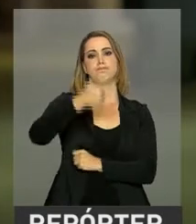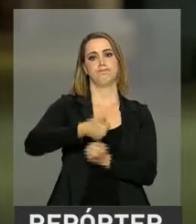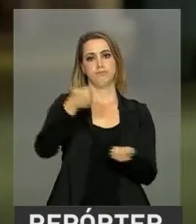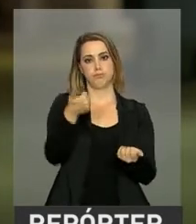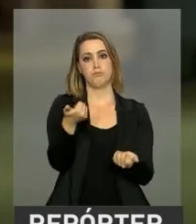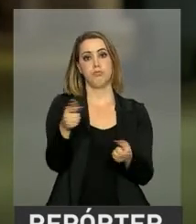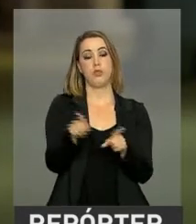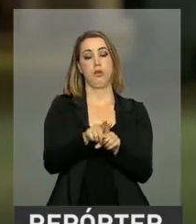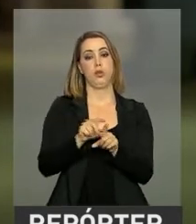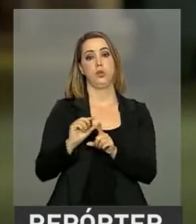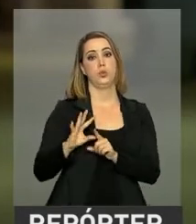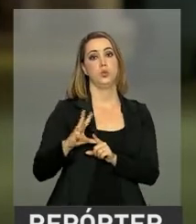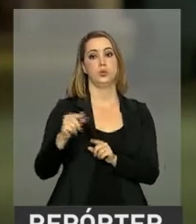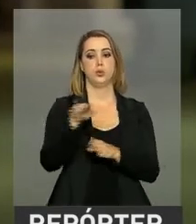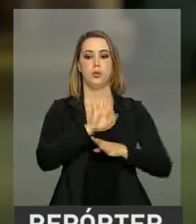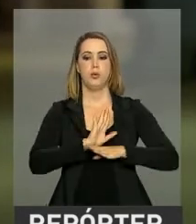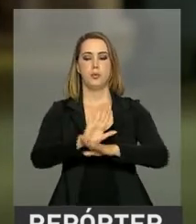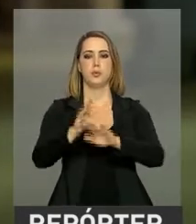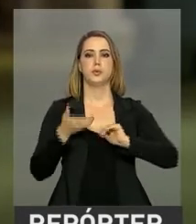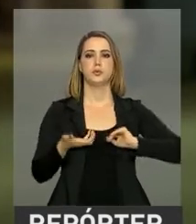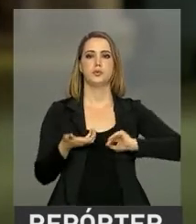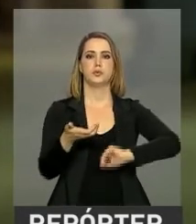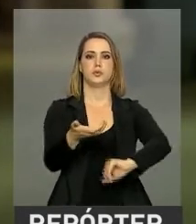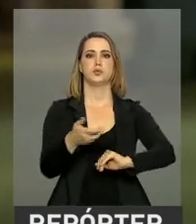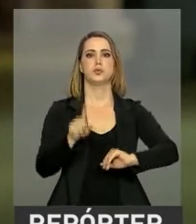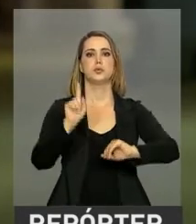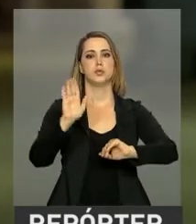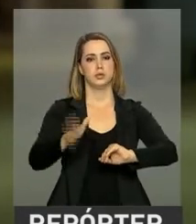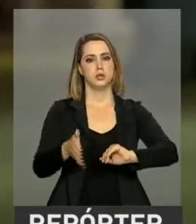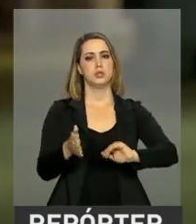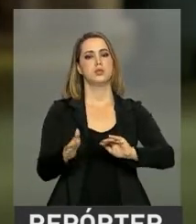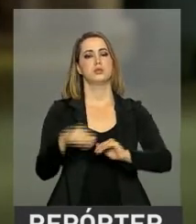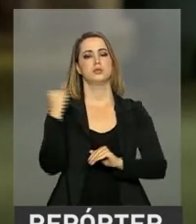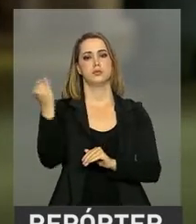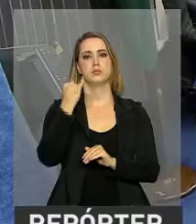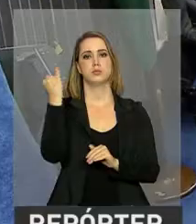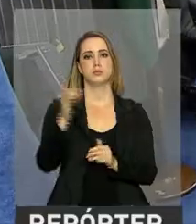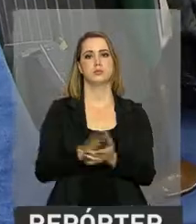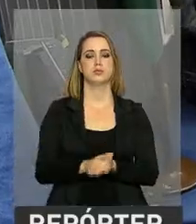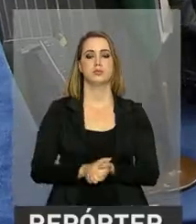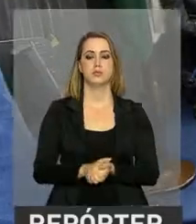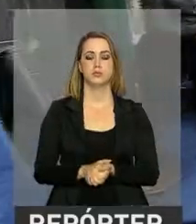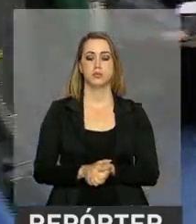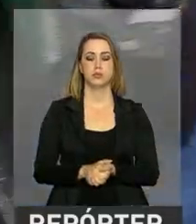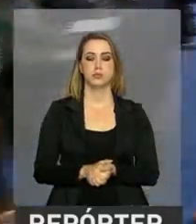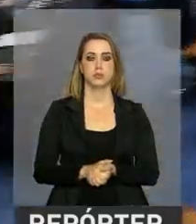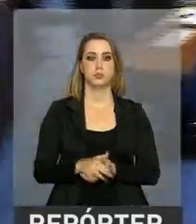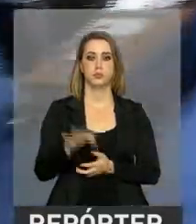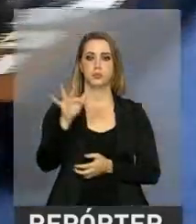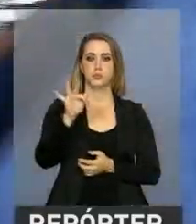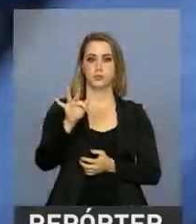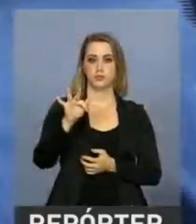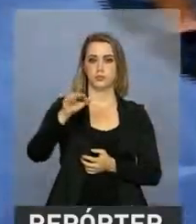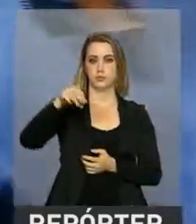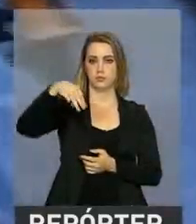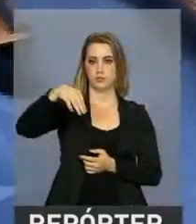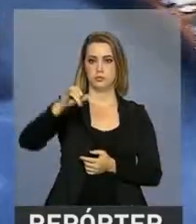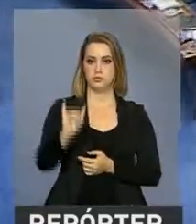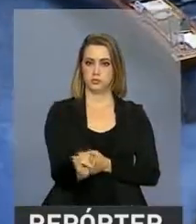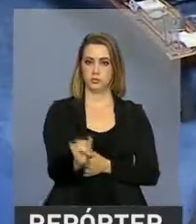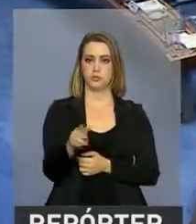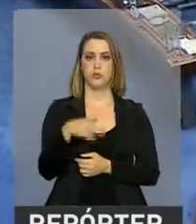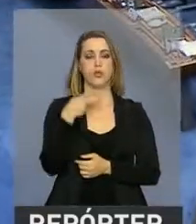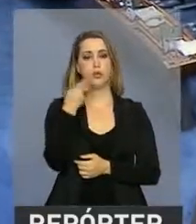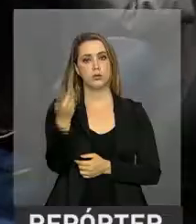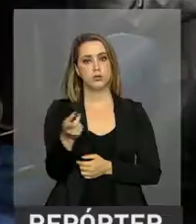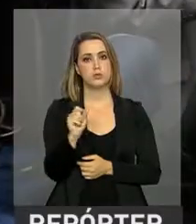Nacional às medidas propostas pelo governo está sendo fundamental. O Fundo Monetário Internacional defende que reformas